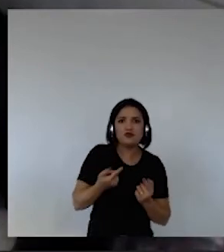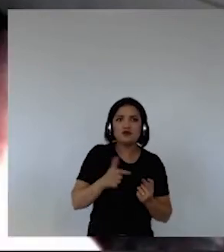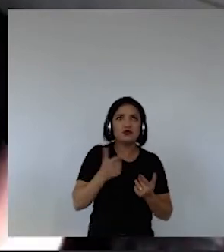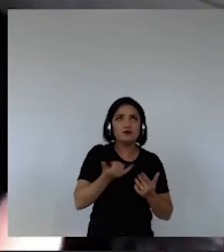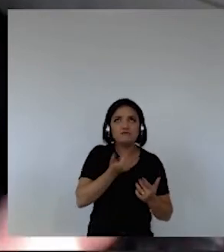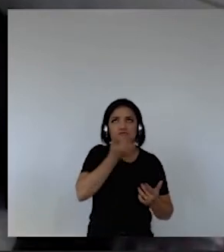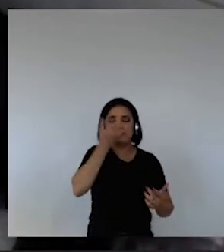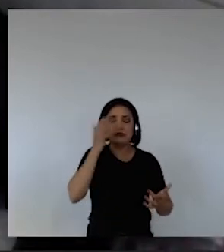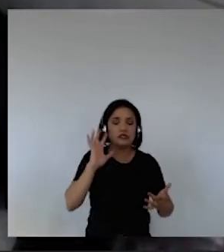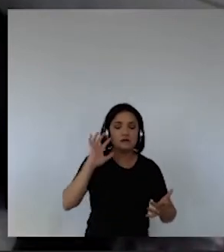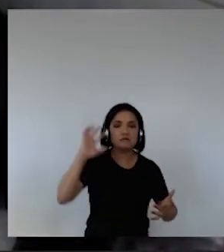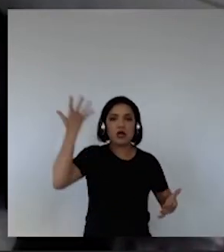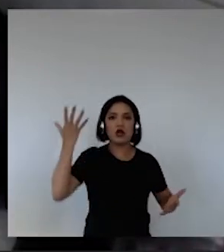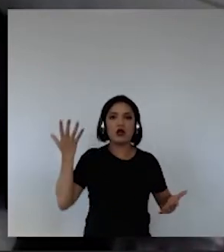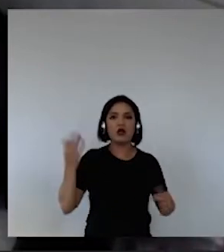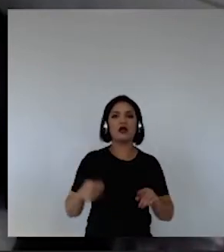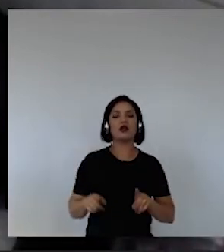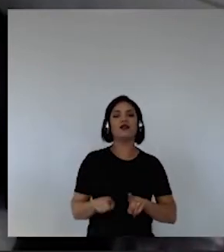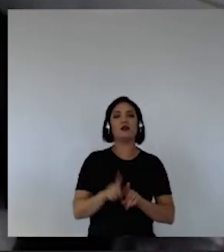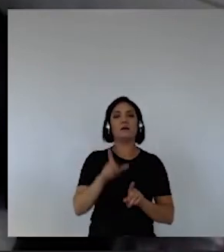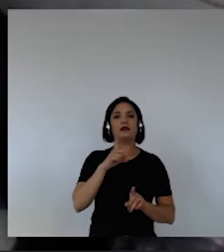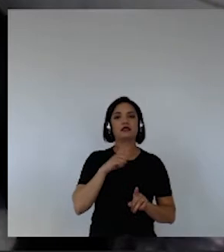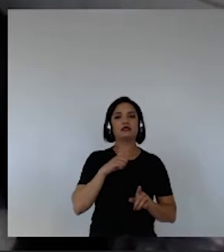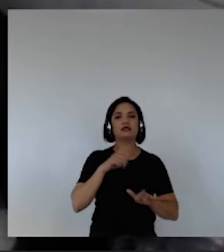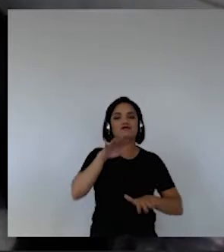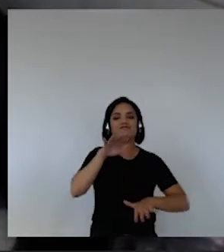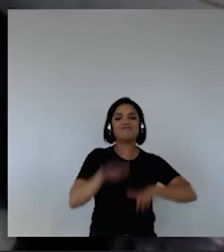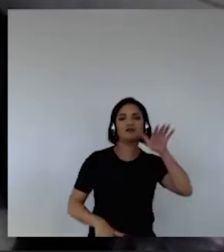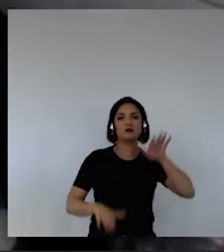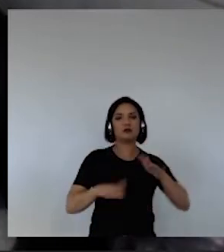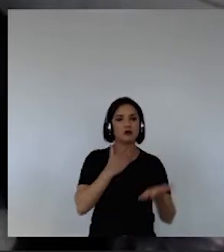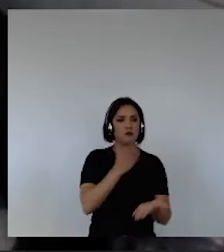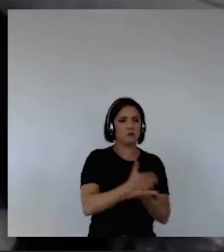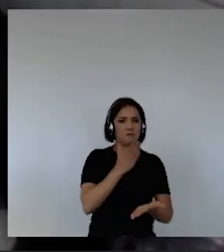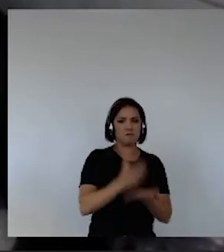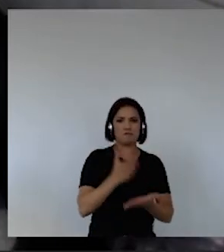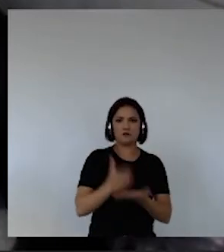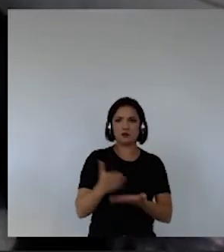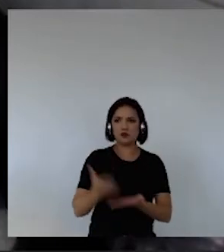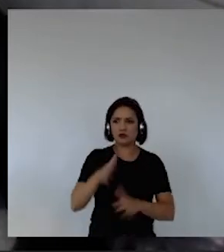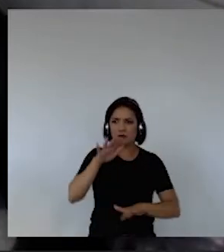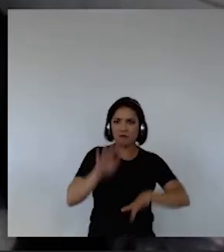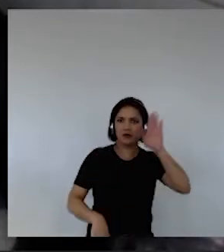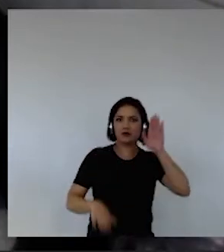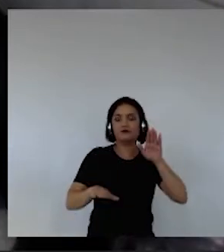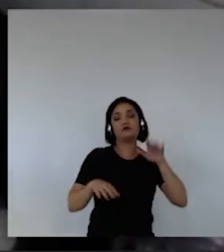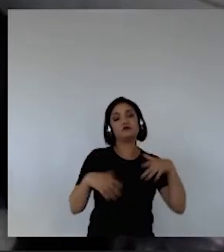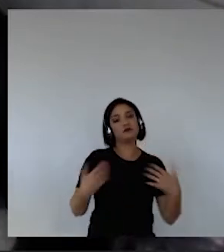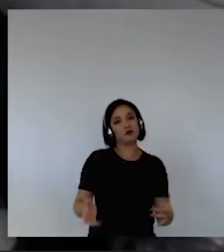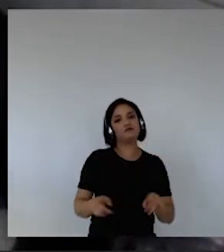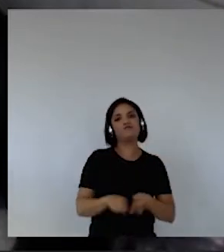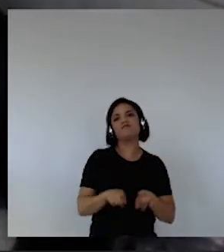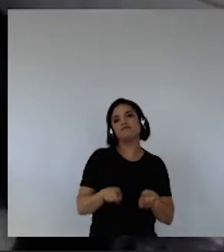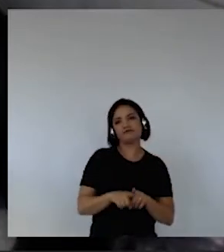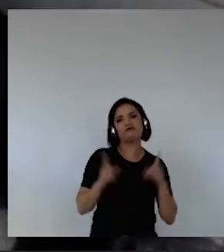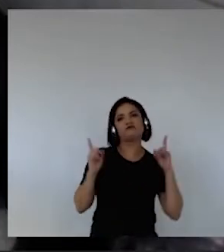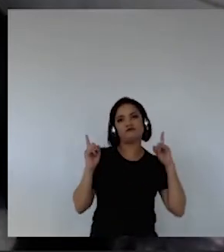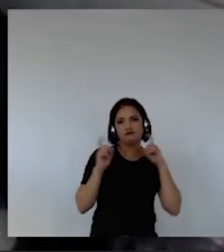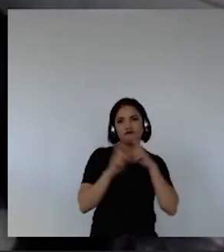caso, e manifesta desproporção nas prestações. Aqui é um pouco difícil, não é